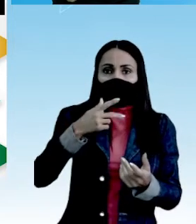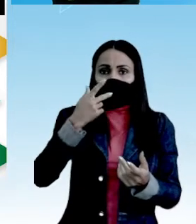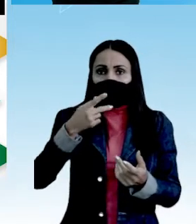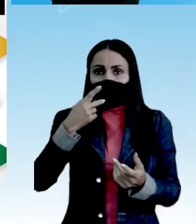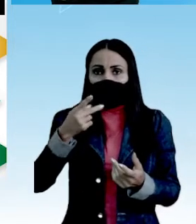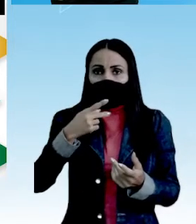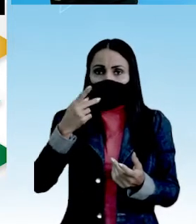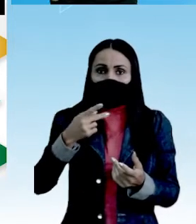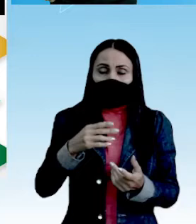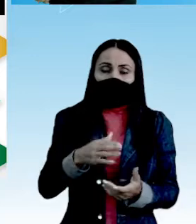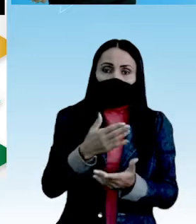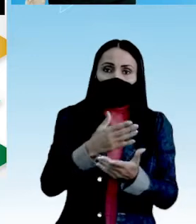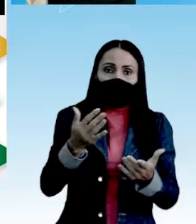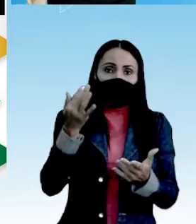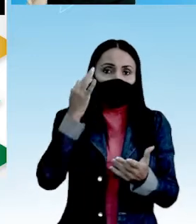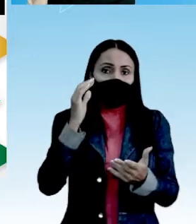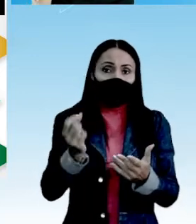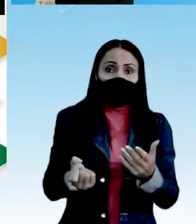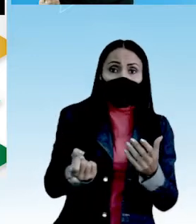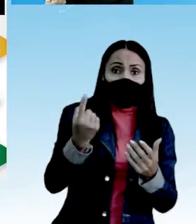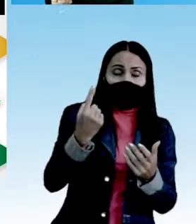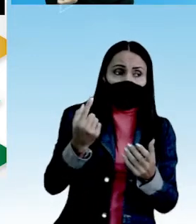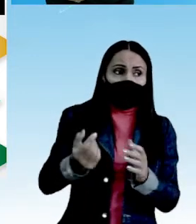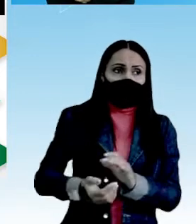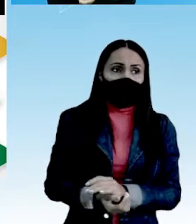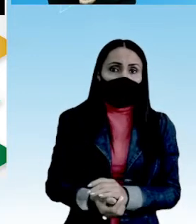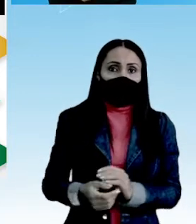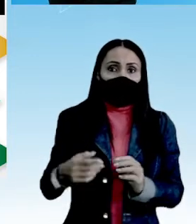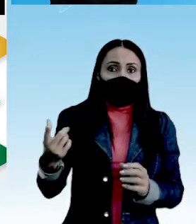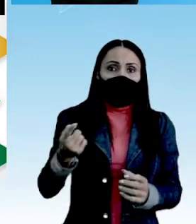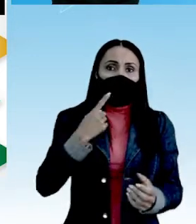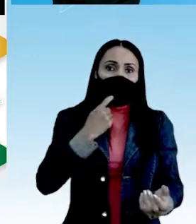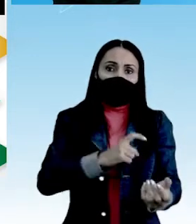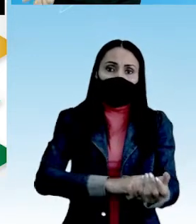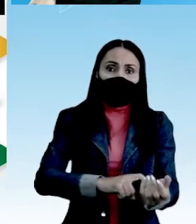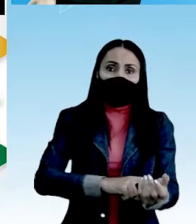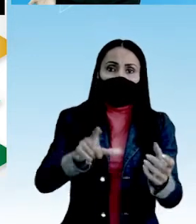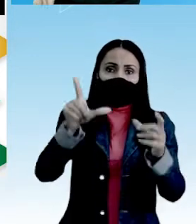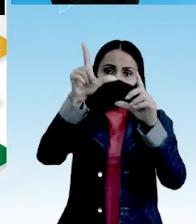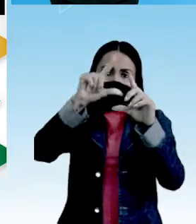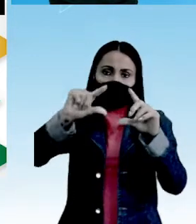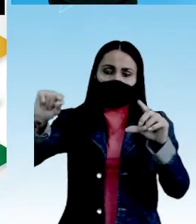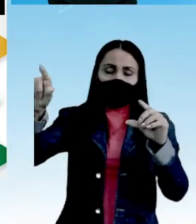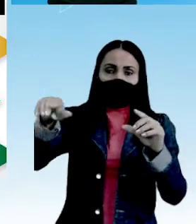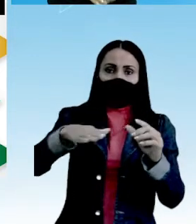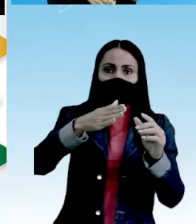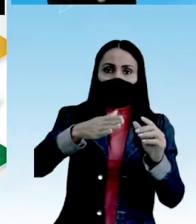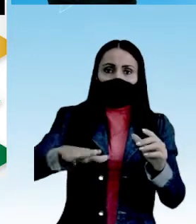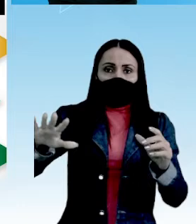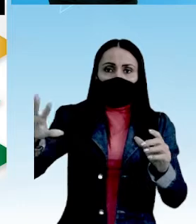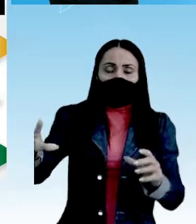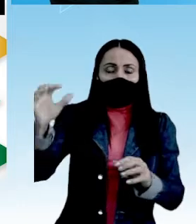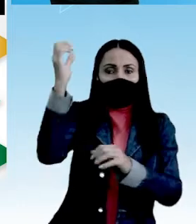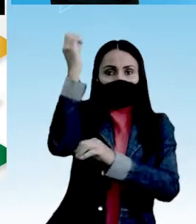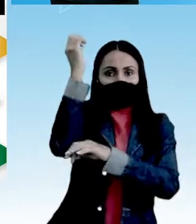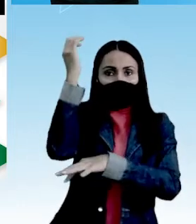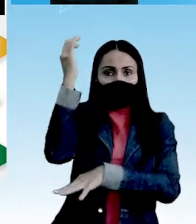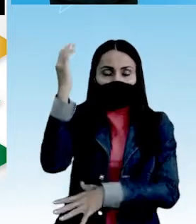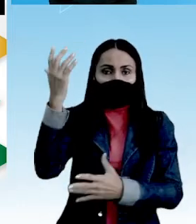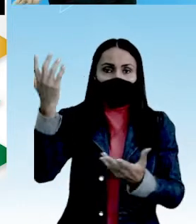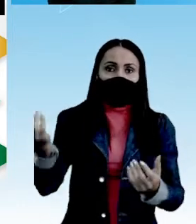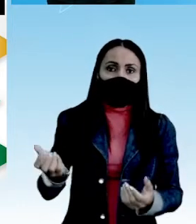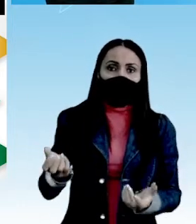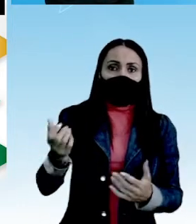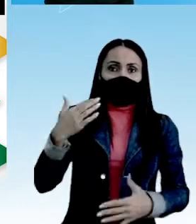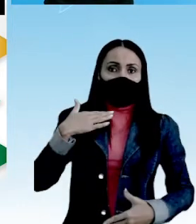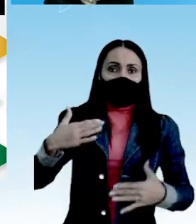sul produzem uma fruta estranha, sangue nas folhas e sangue nas raízes, corpos negros balançando na brisa do